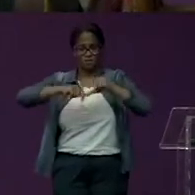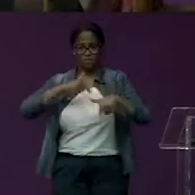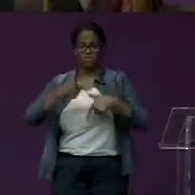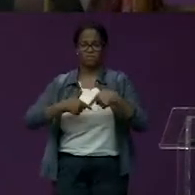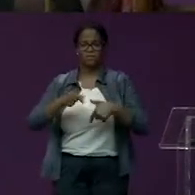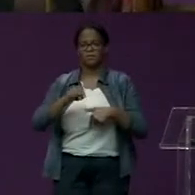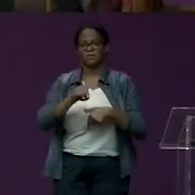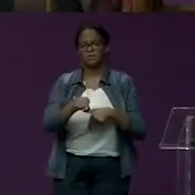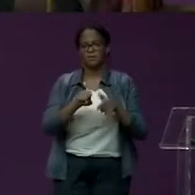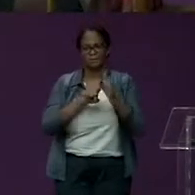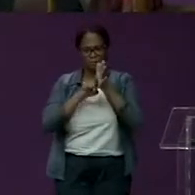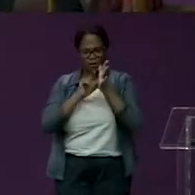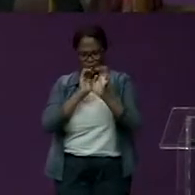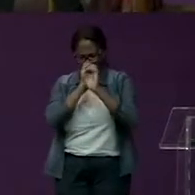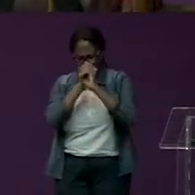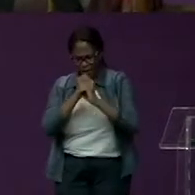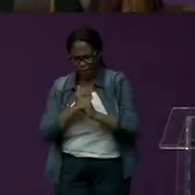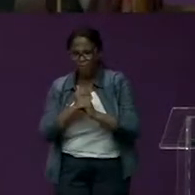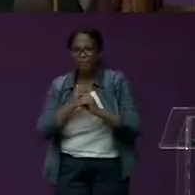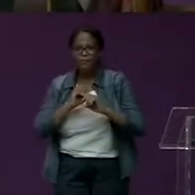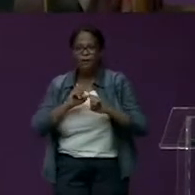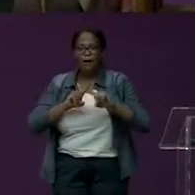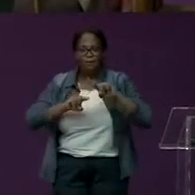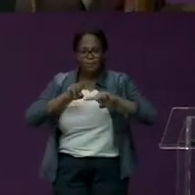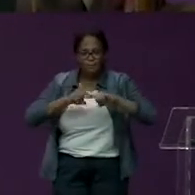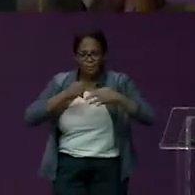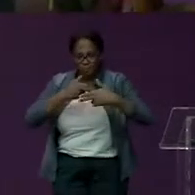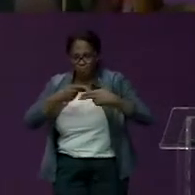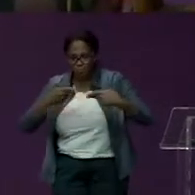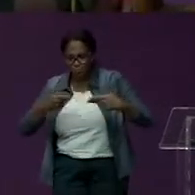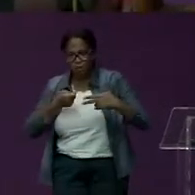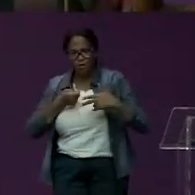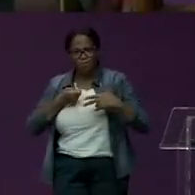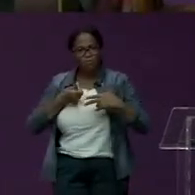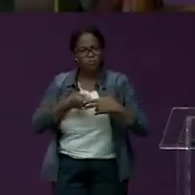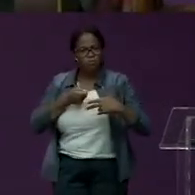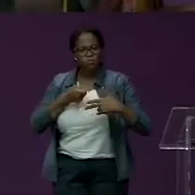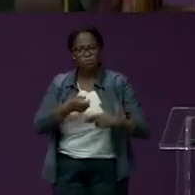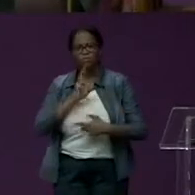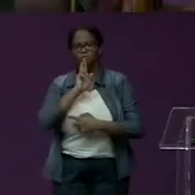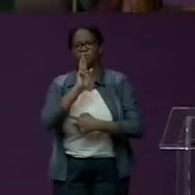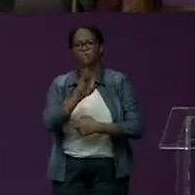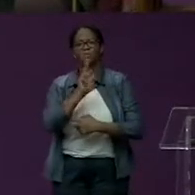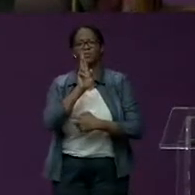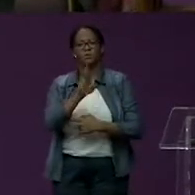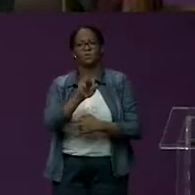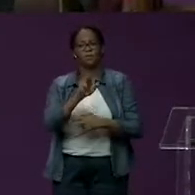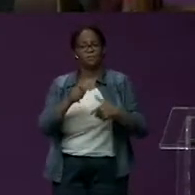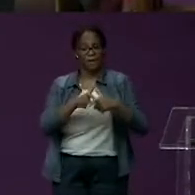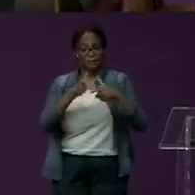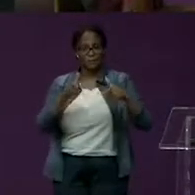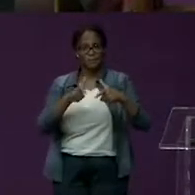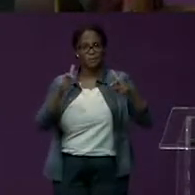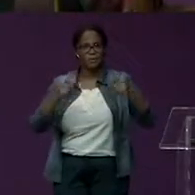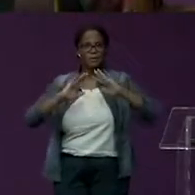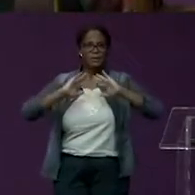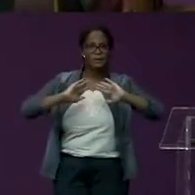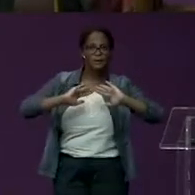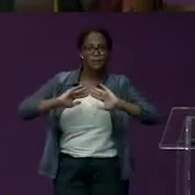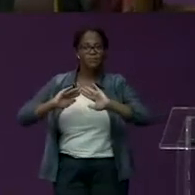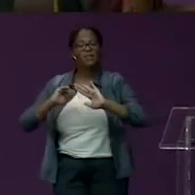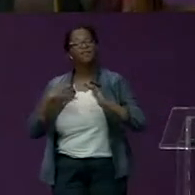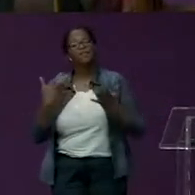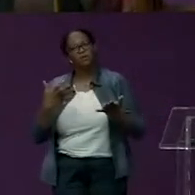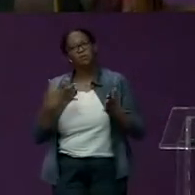trabalho, análise de amostras em tempos cada vez mais curtos, uma demanda crescente. Então, eu